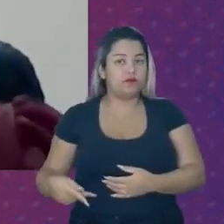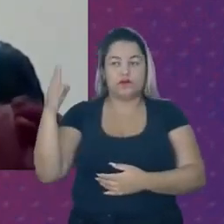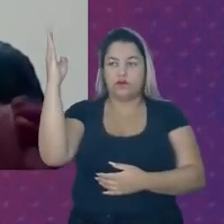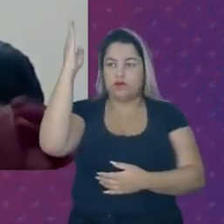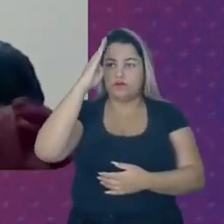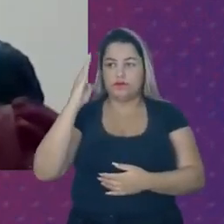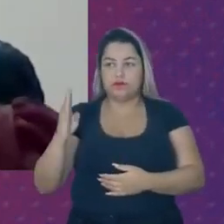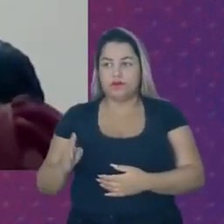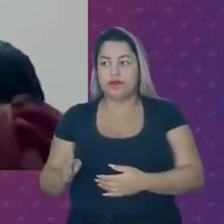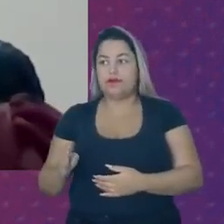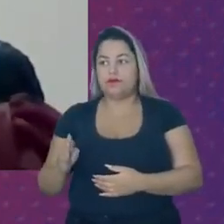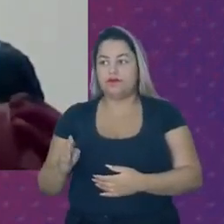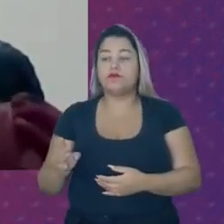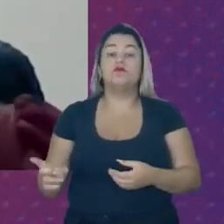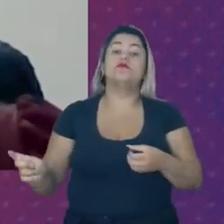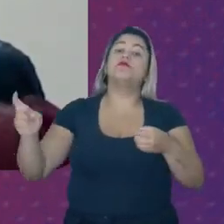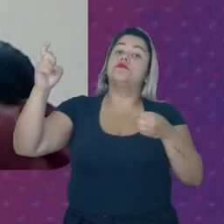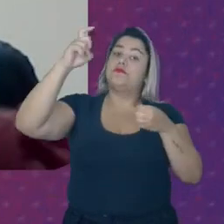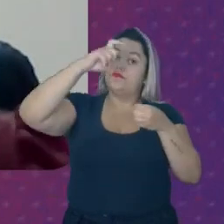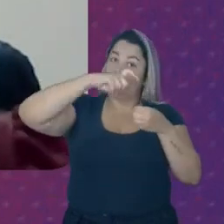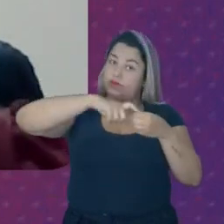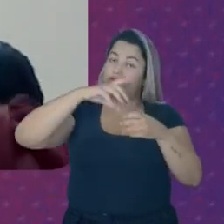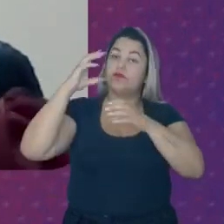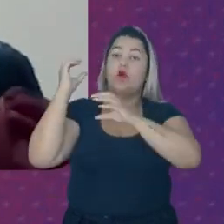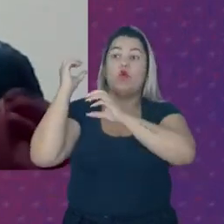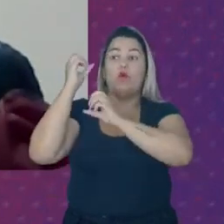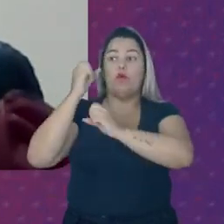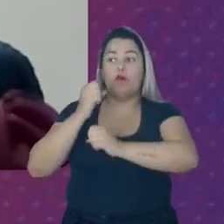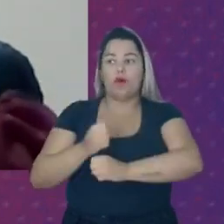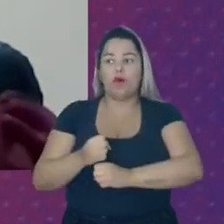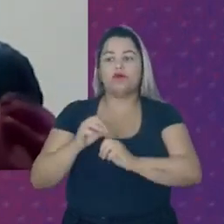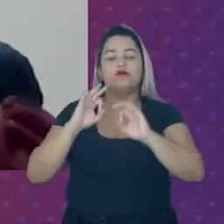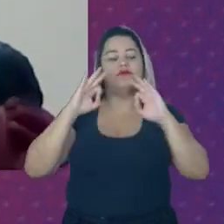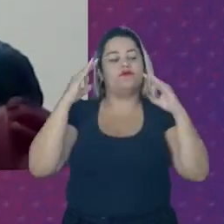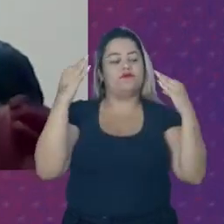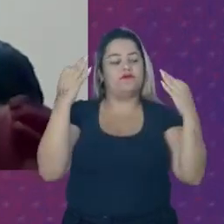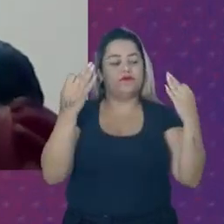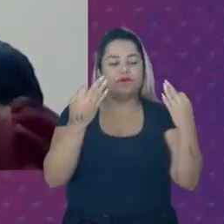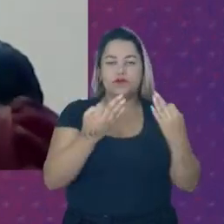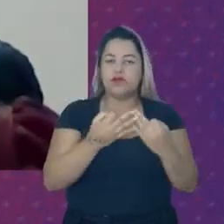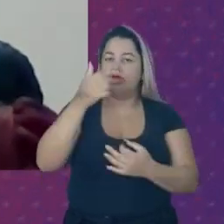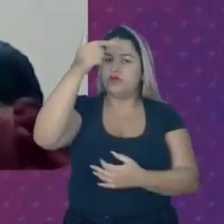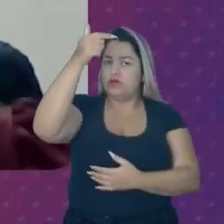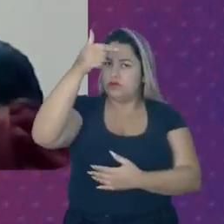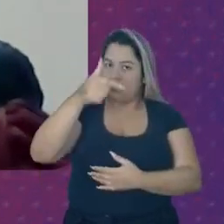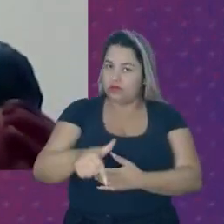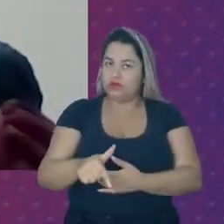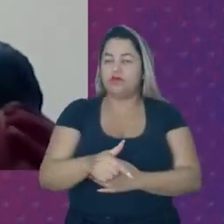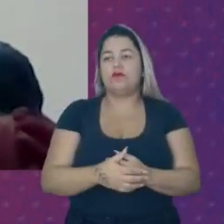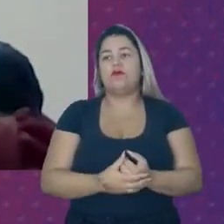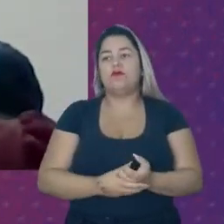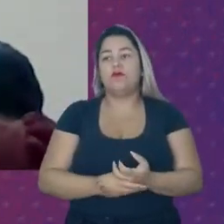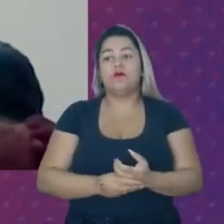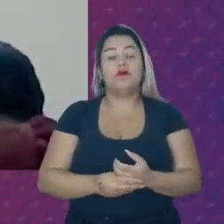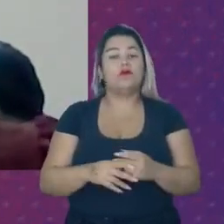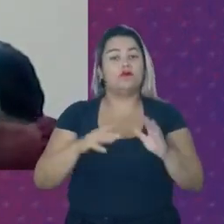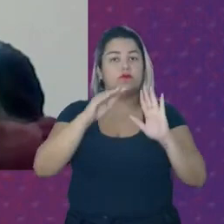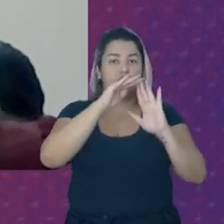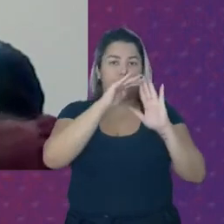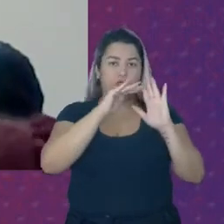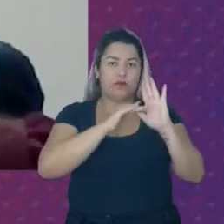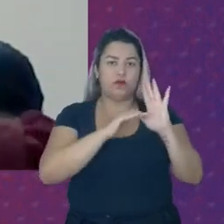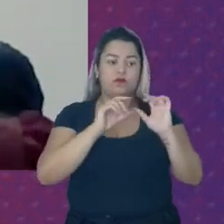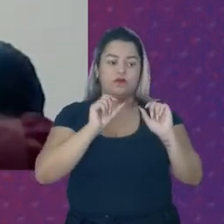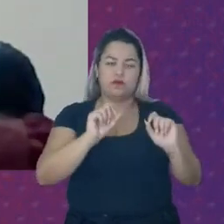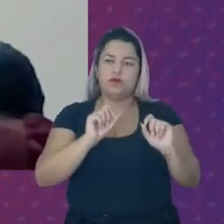Então, retoma-se o Bolsa Família, trazendo novamente essas questões que estavam